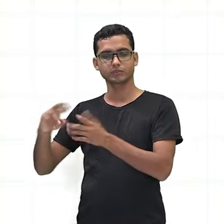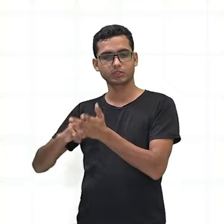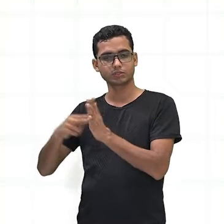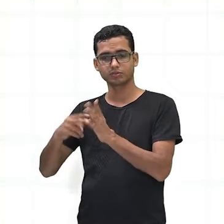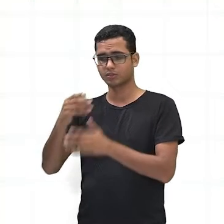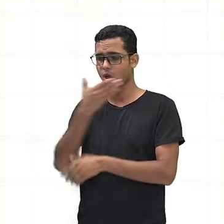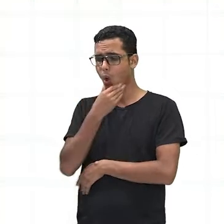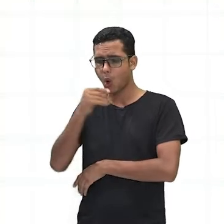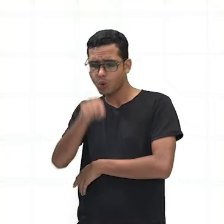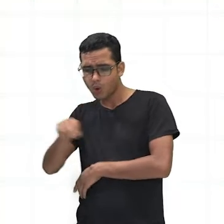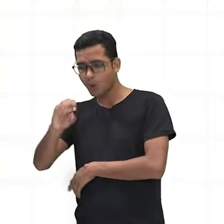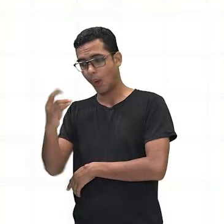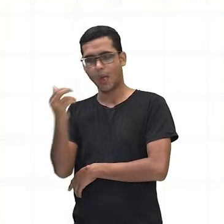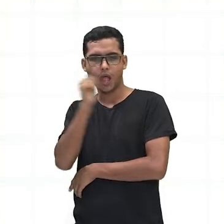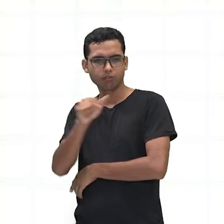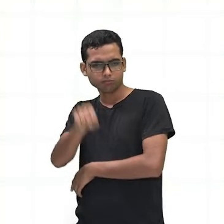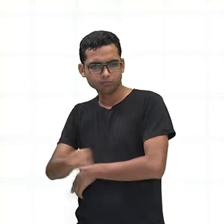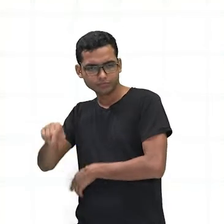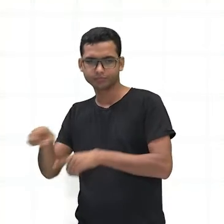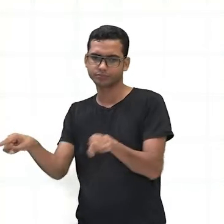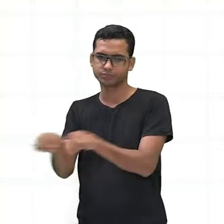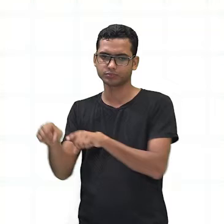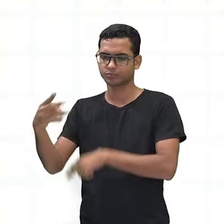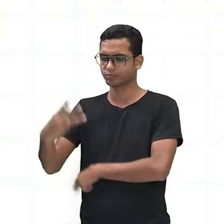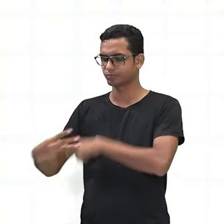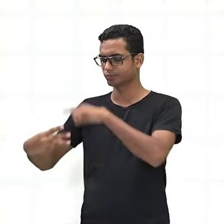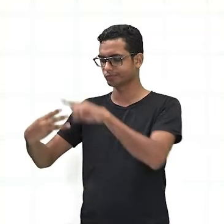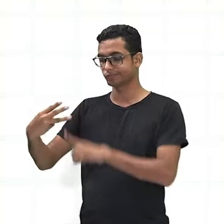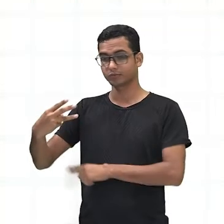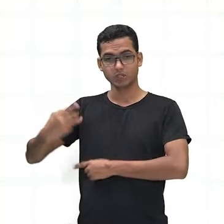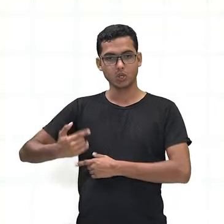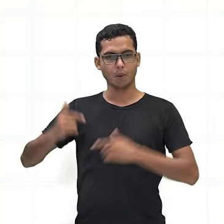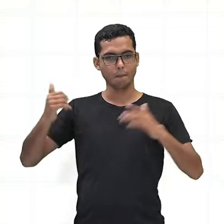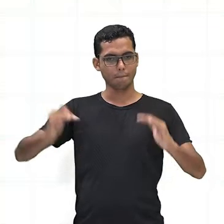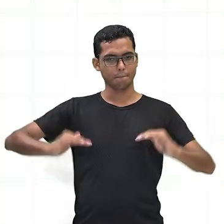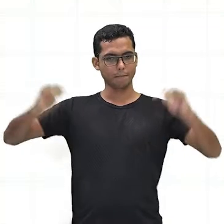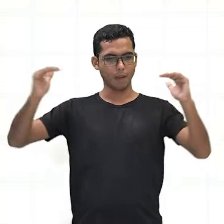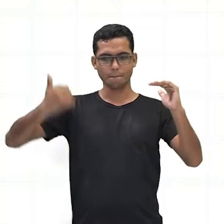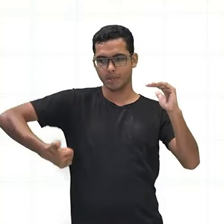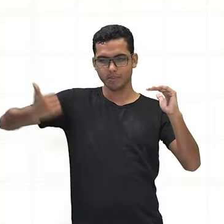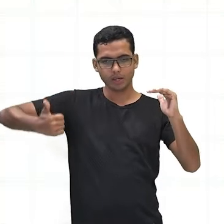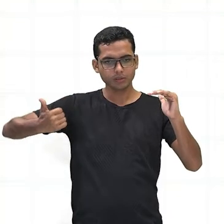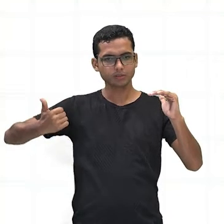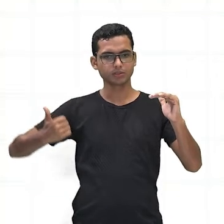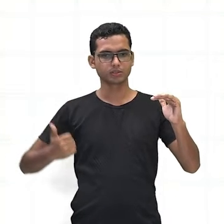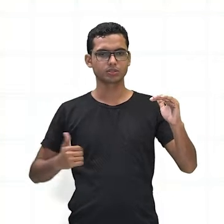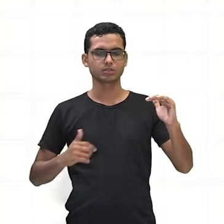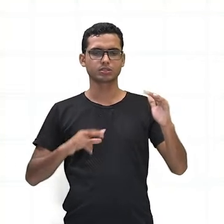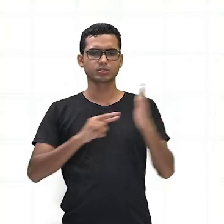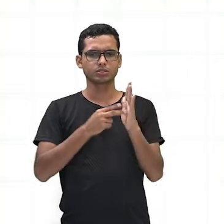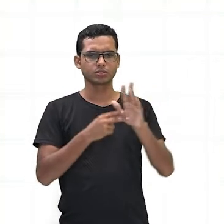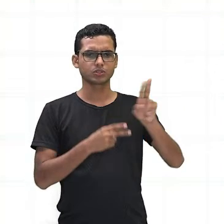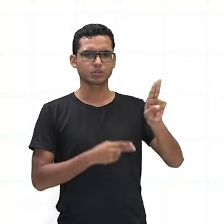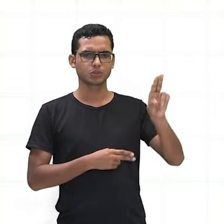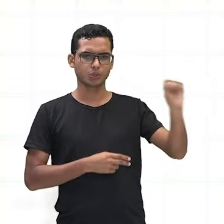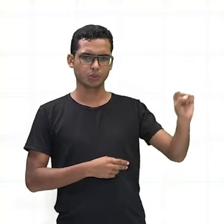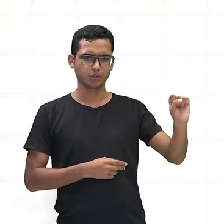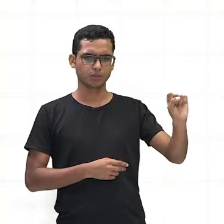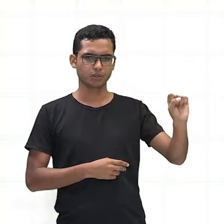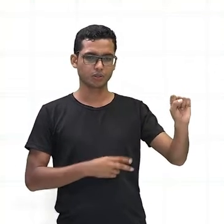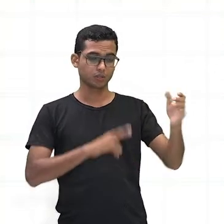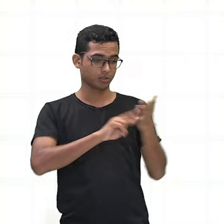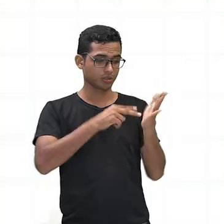um object pronoun para ele, não é? Que é a palavra as, que